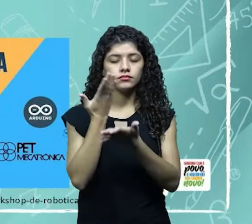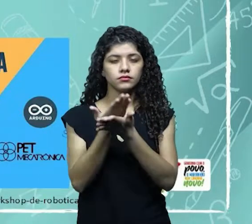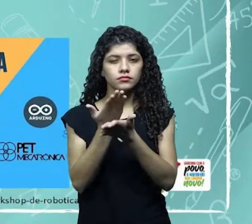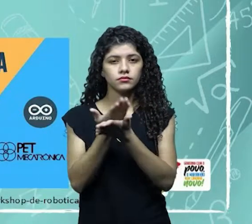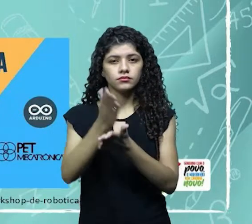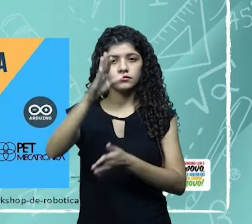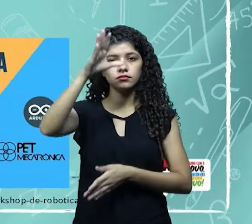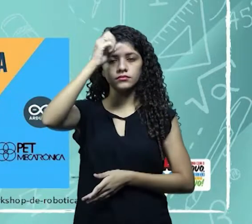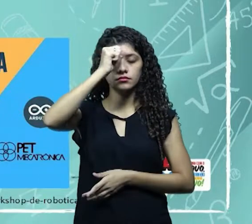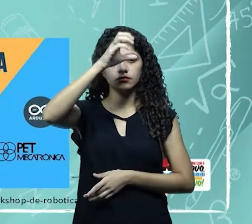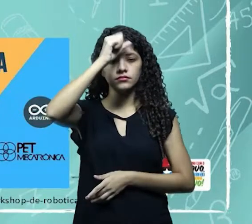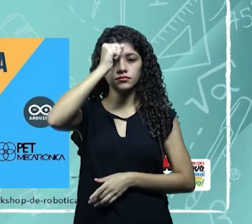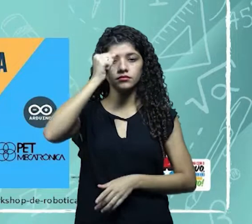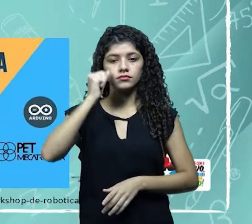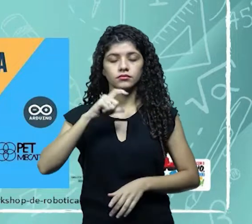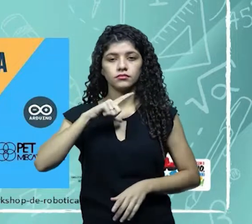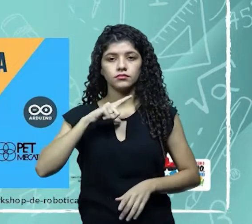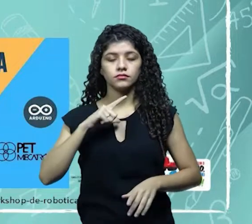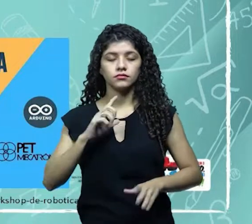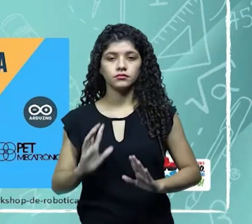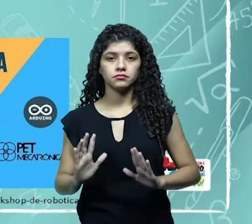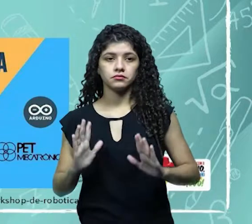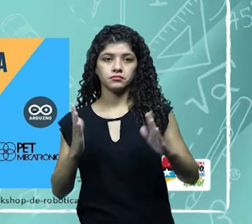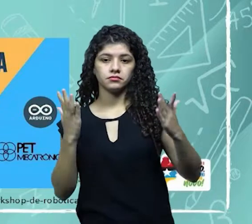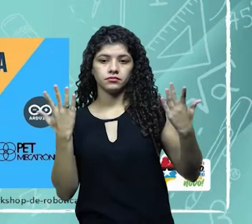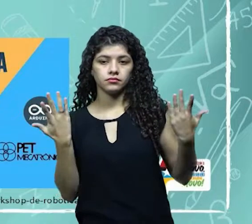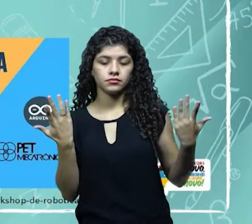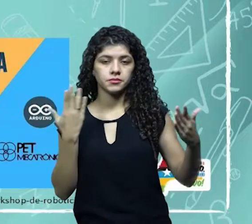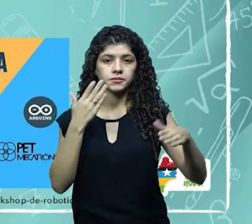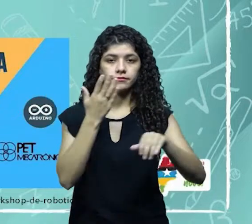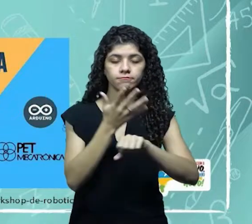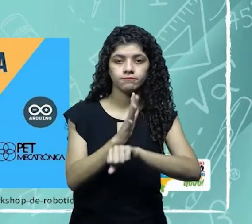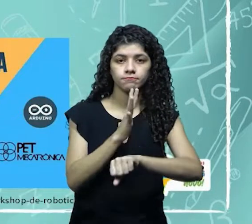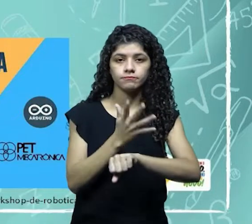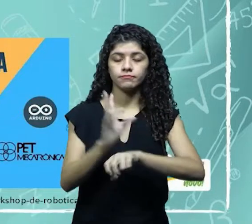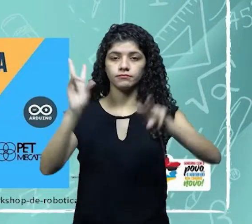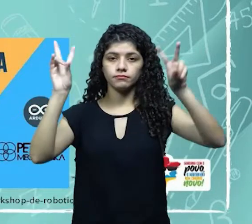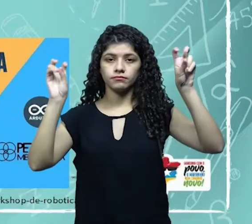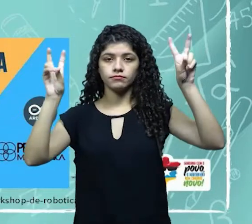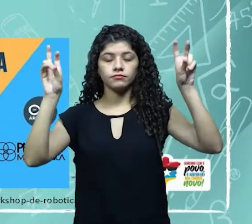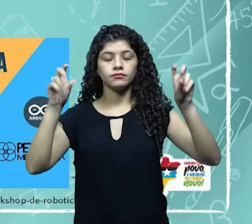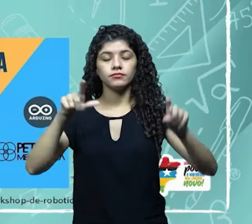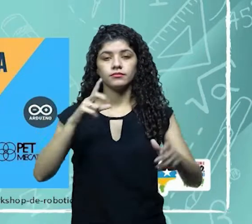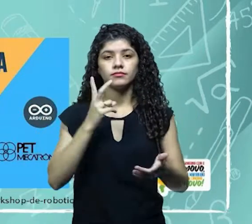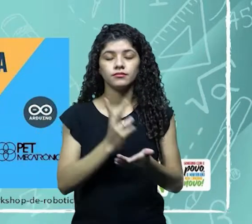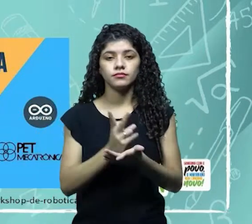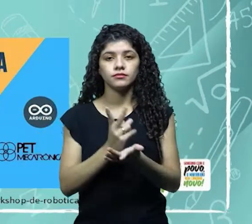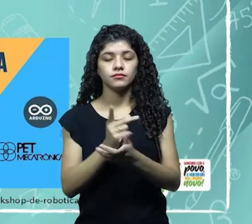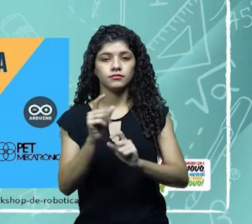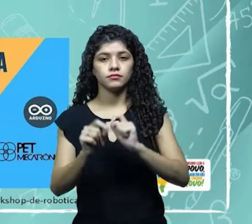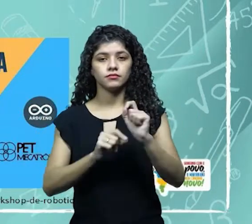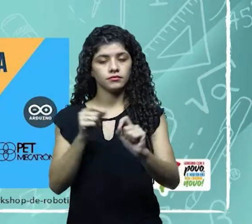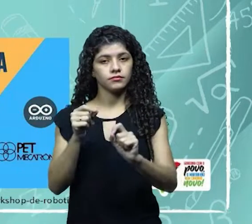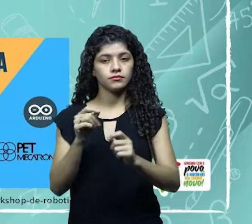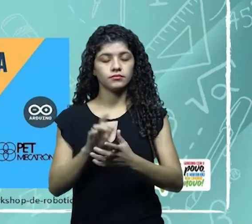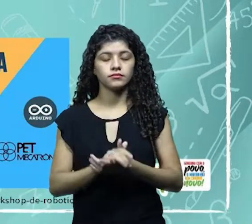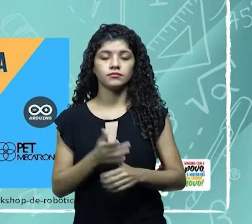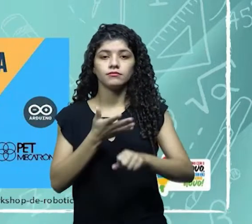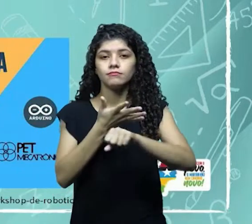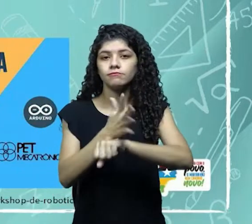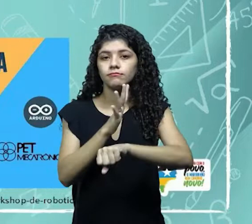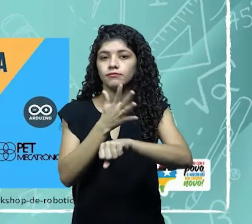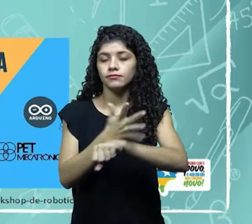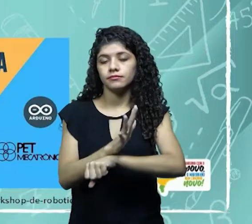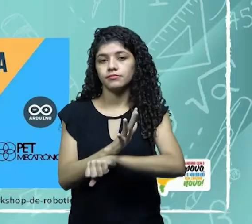né que ele favorece nessa questão do aprendizado concretizando que atividades práticas de determinado